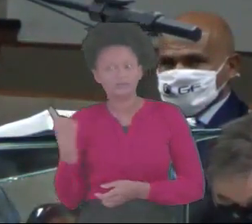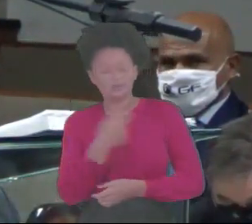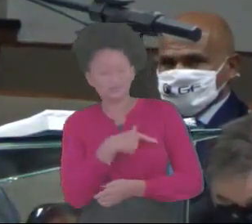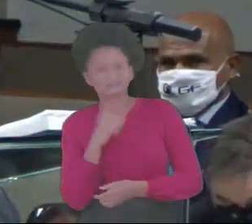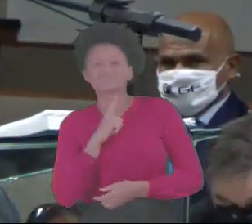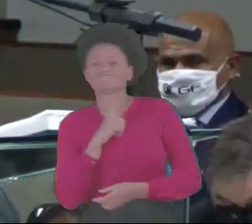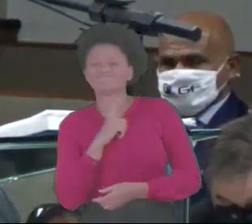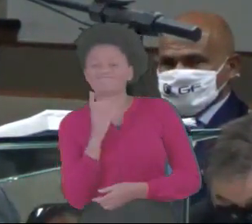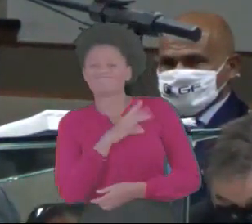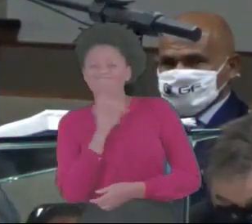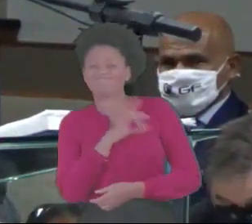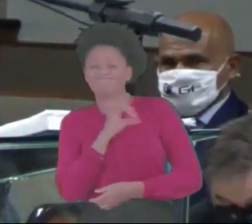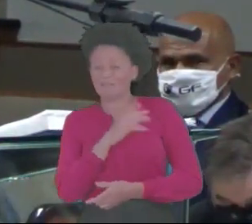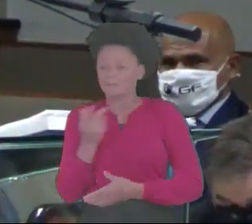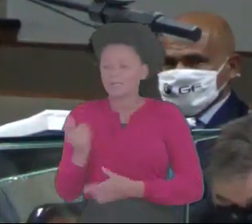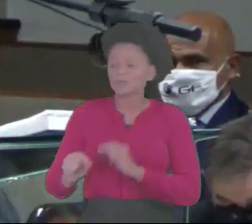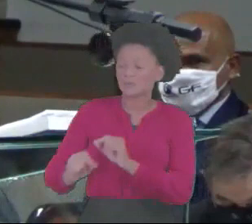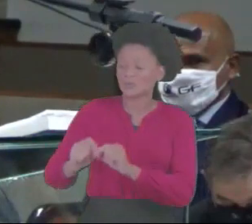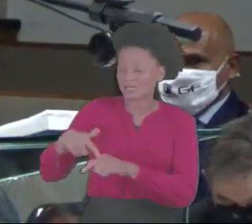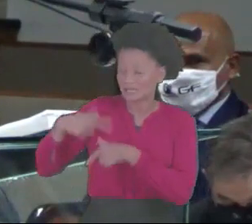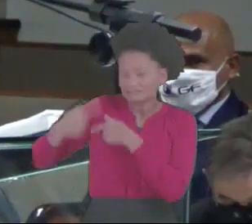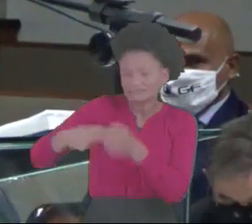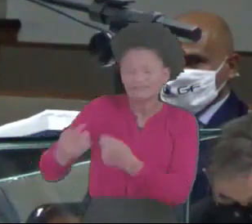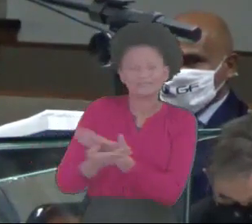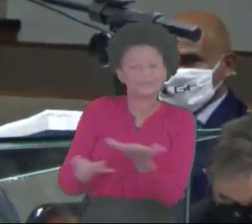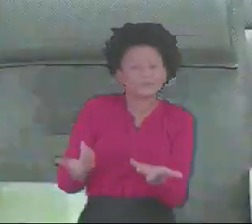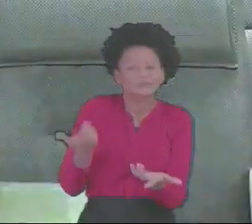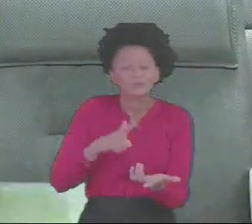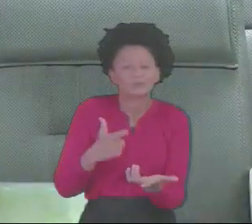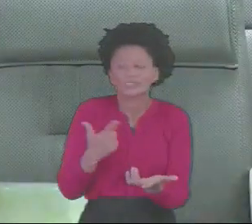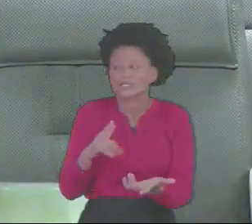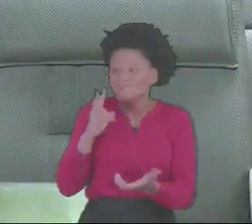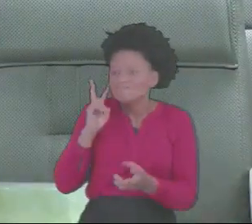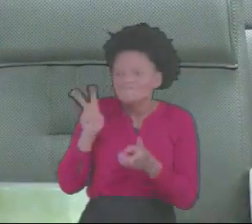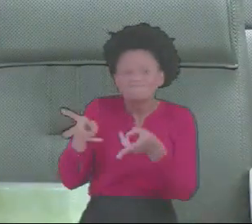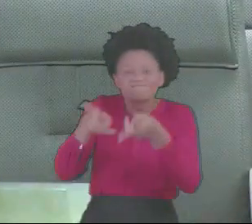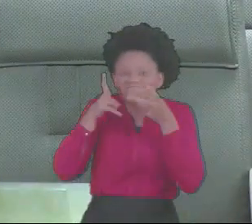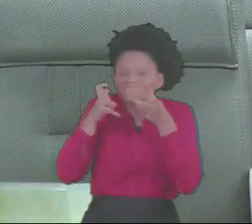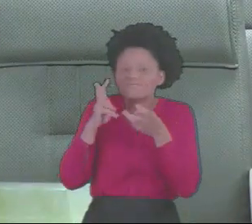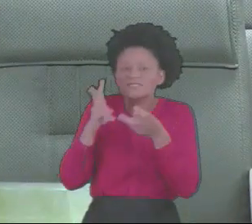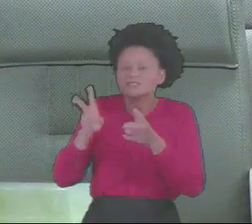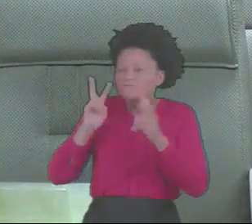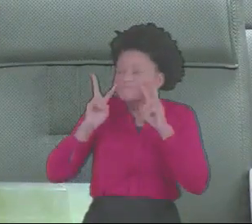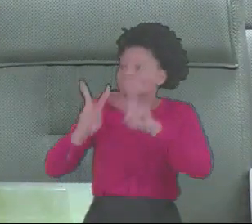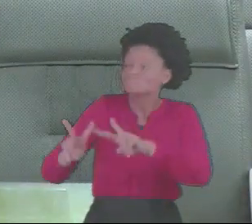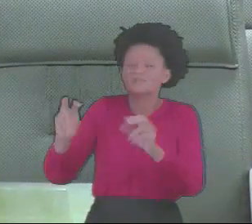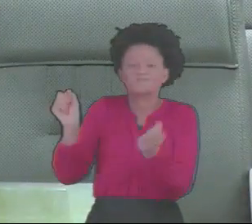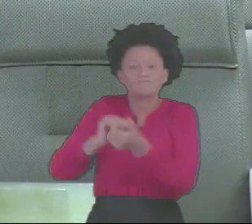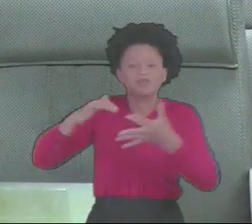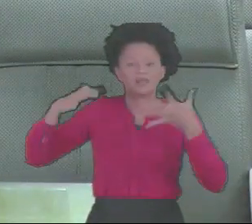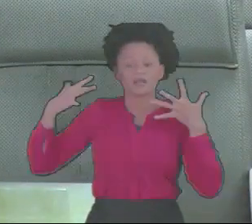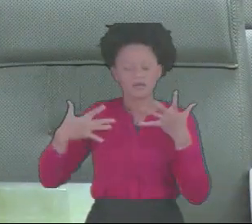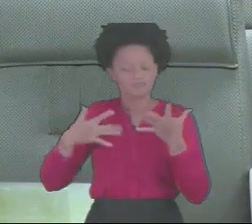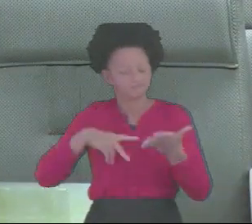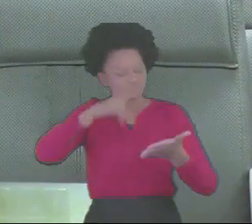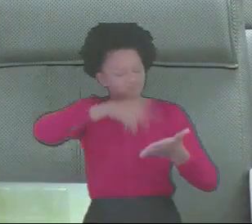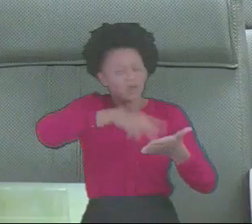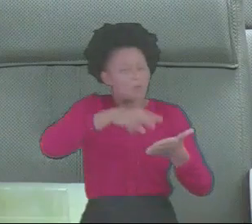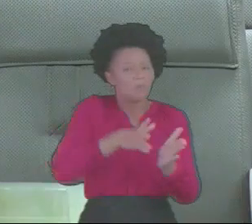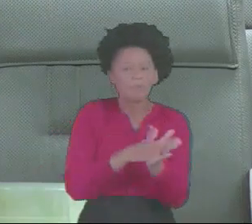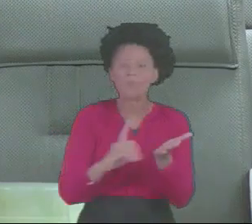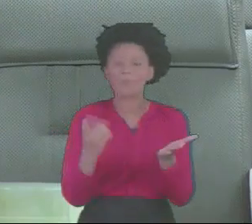de uma geração que está vindo não tem experiências com Deus que não compartilhe daquilo que está na sagrada escritura